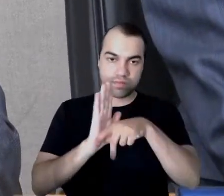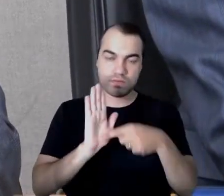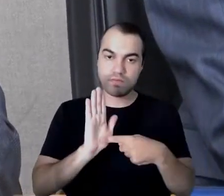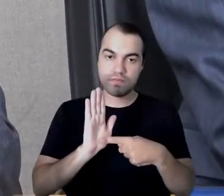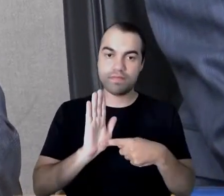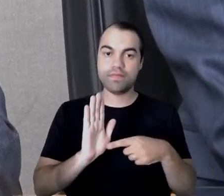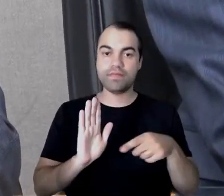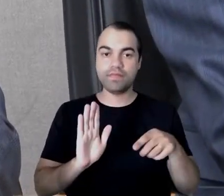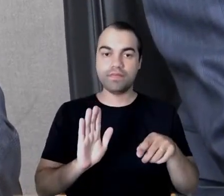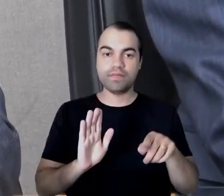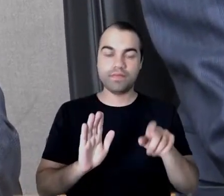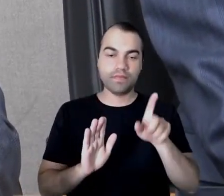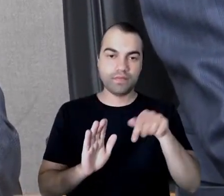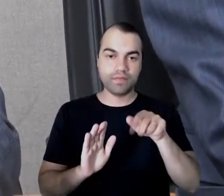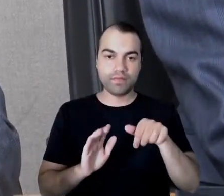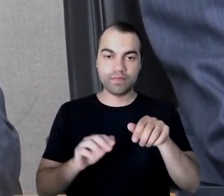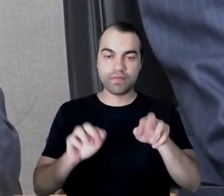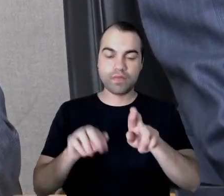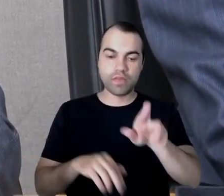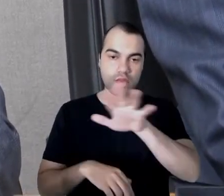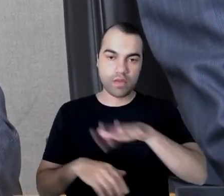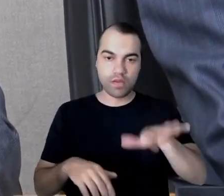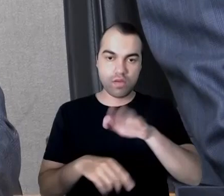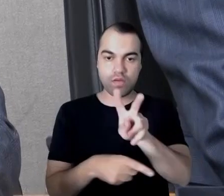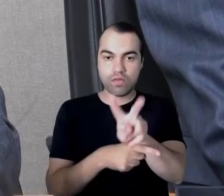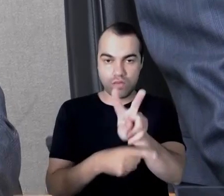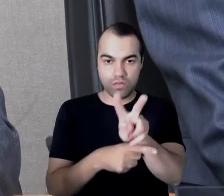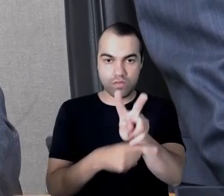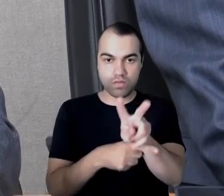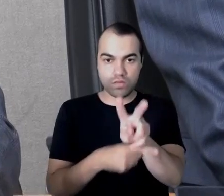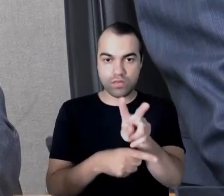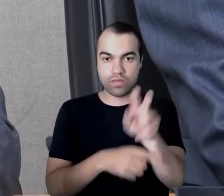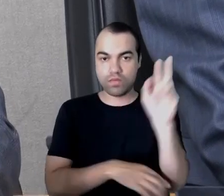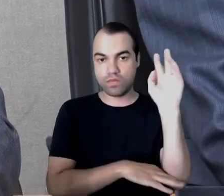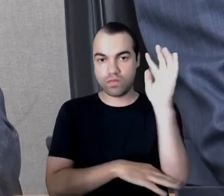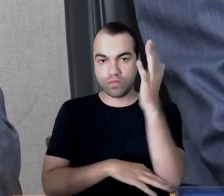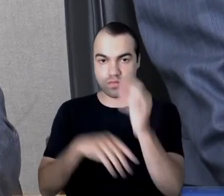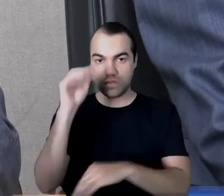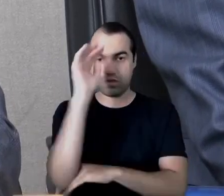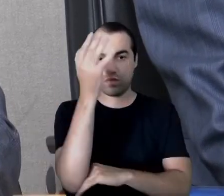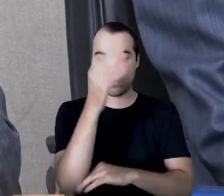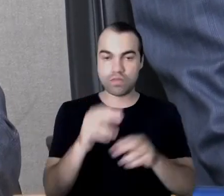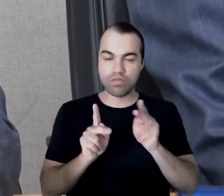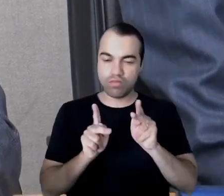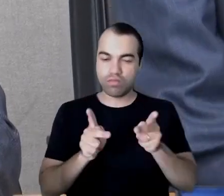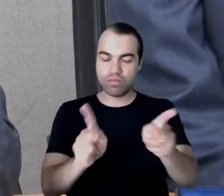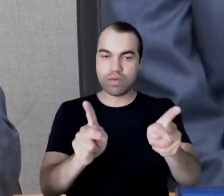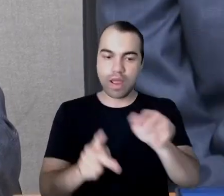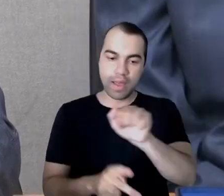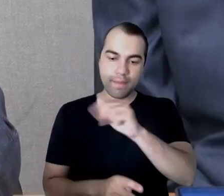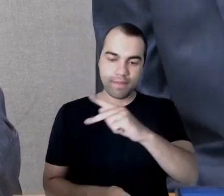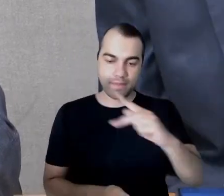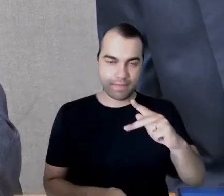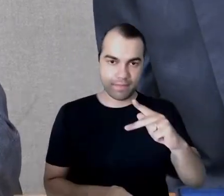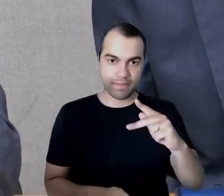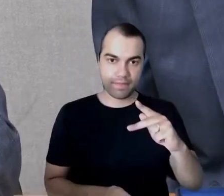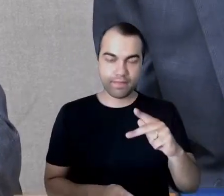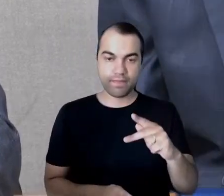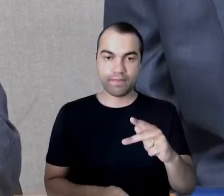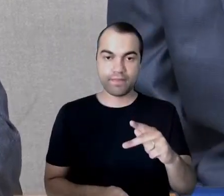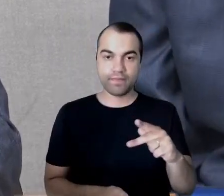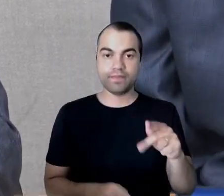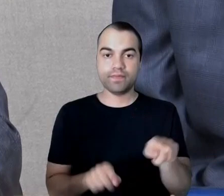áreas de preservação ambiental perdão áreas de preservação permanente apps e a Assunção